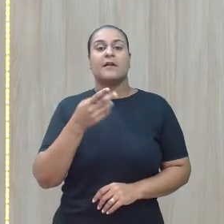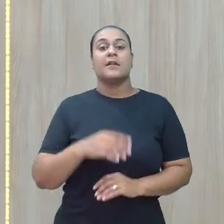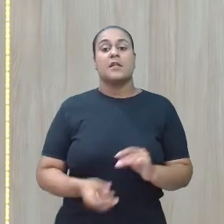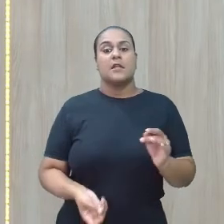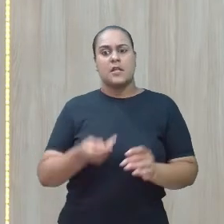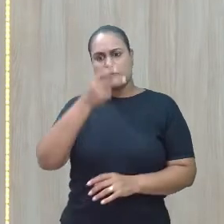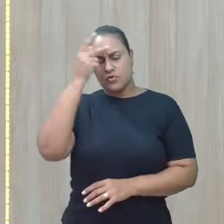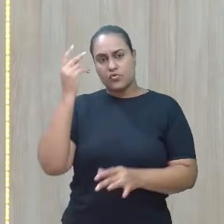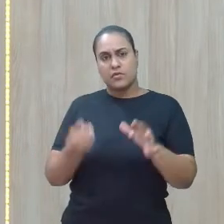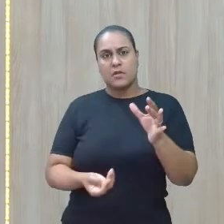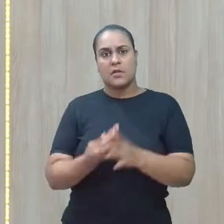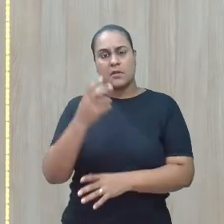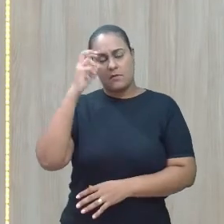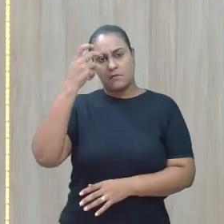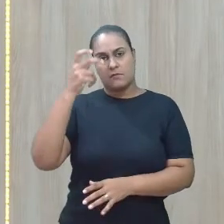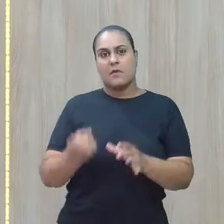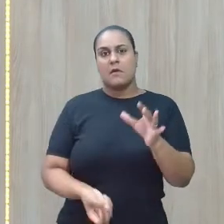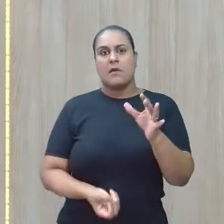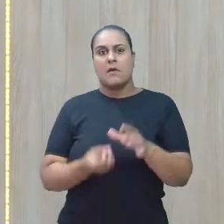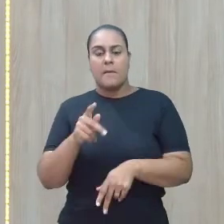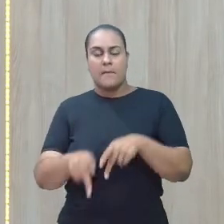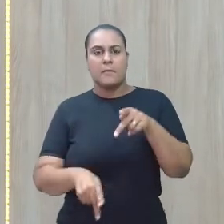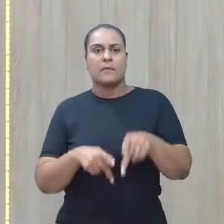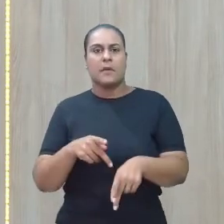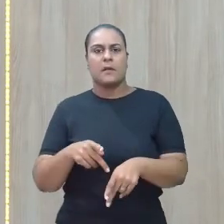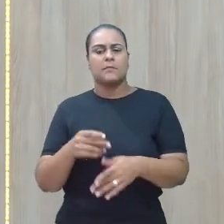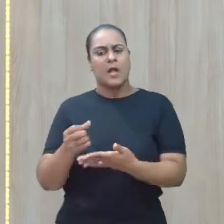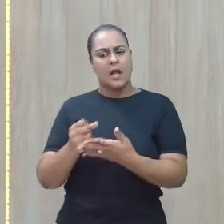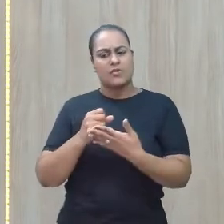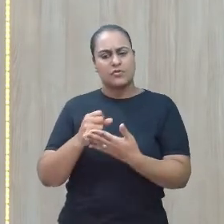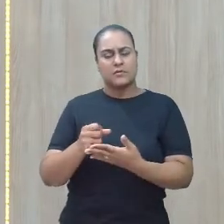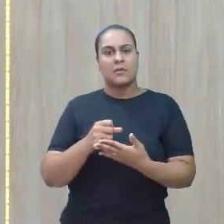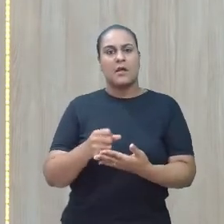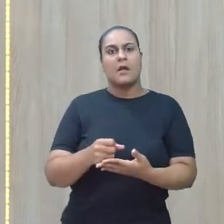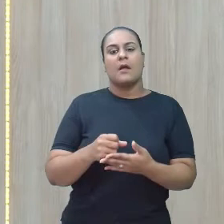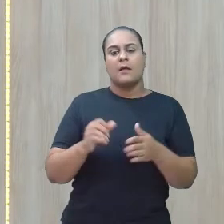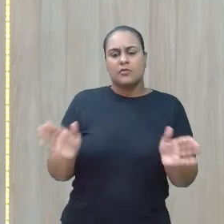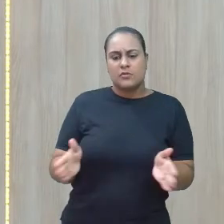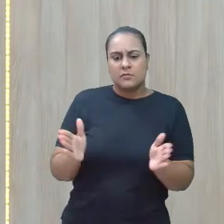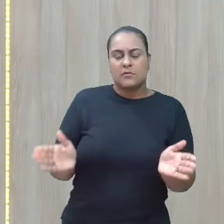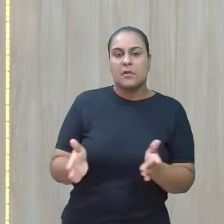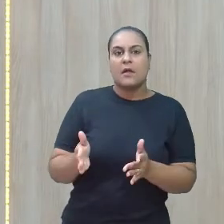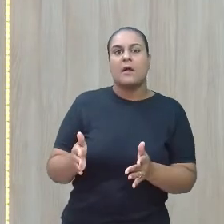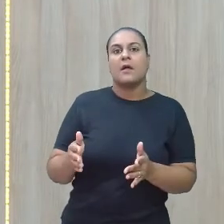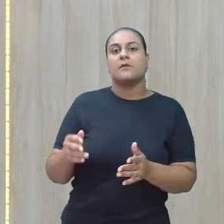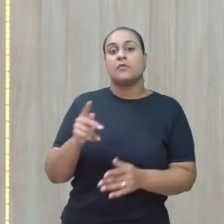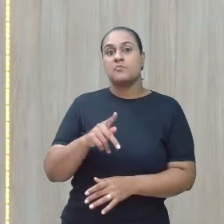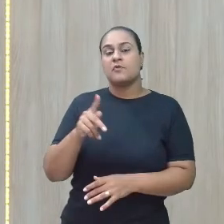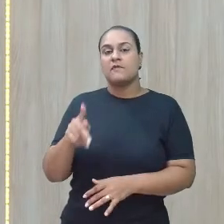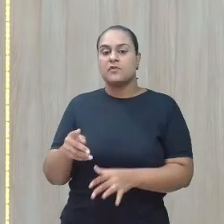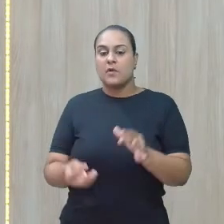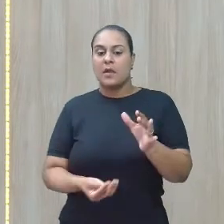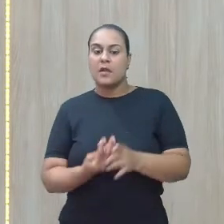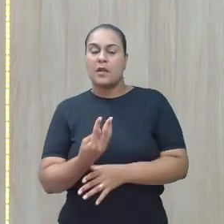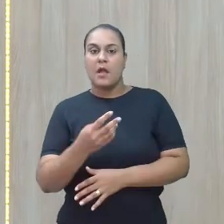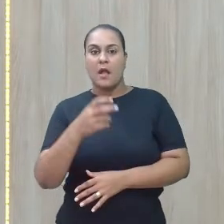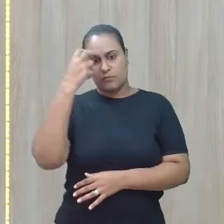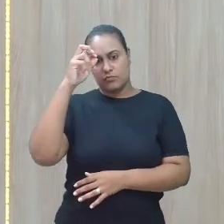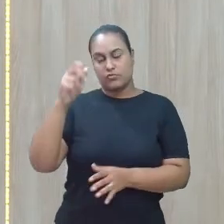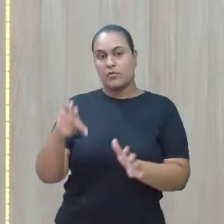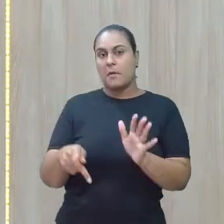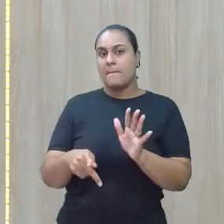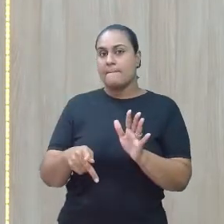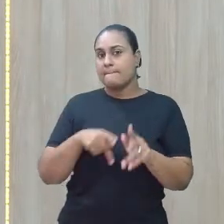popular, elas ajudaram tanto, né, o Plínio a construir esse mundo enquanto artista, né, e está tão envolvido nessas